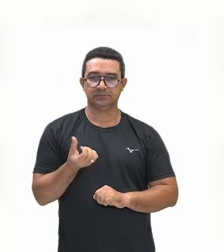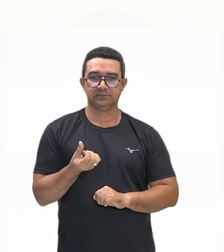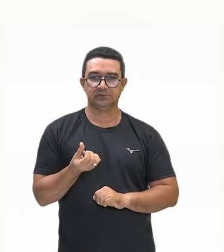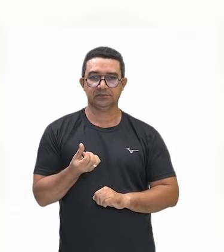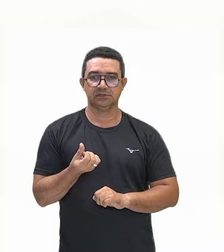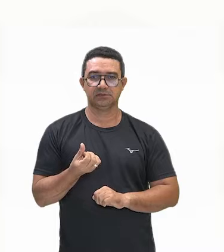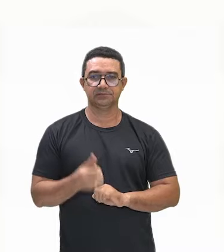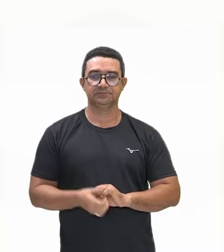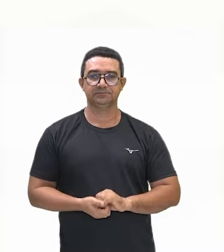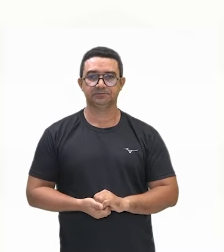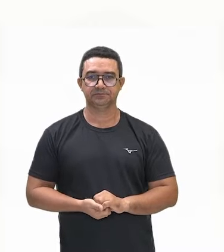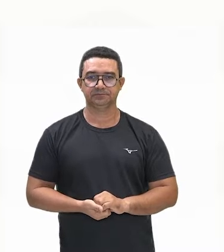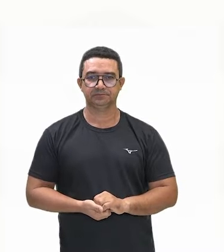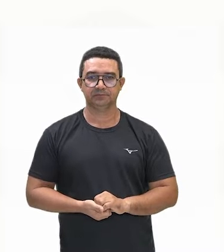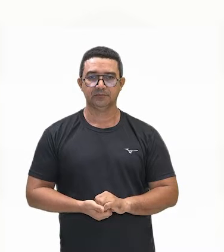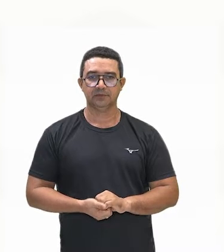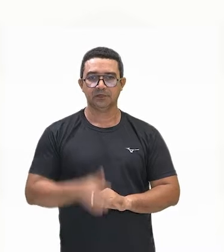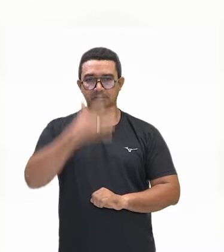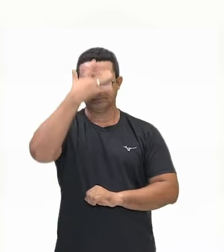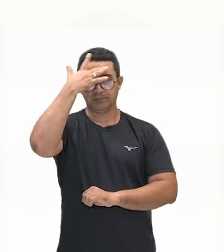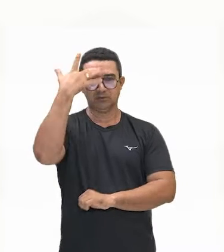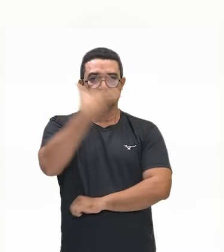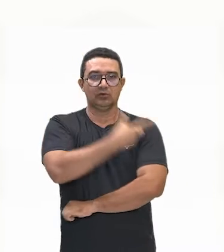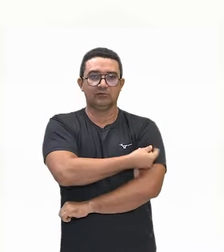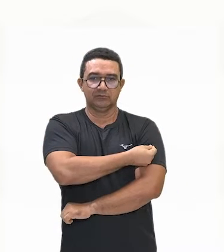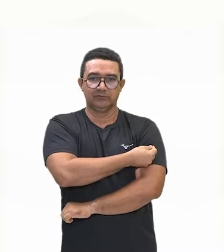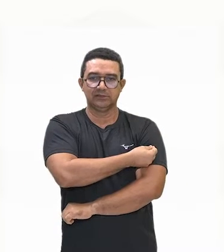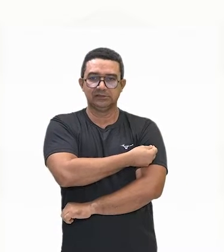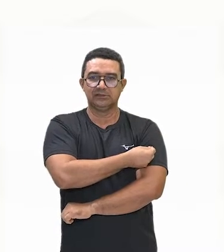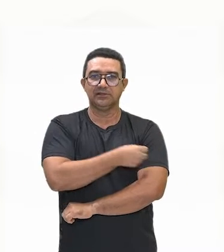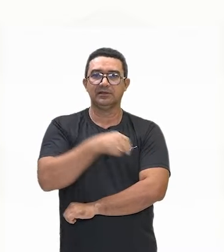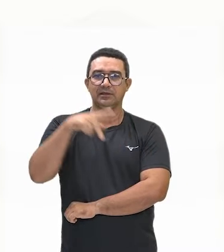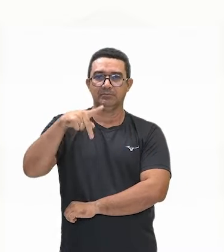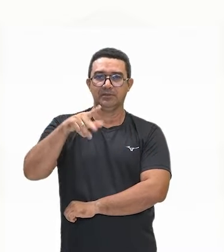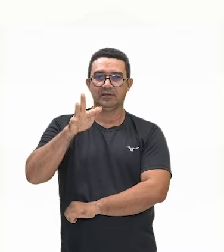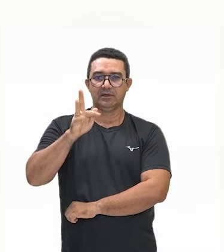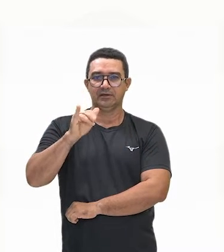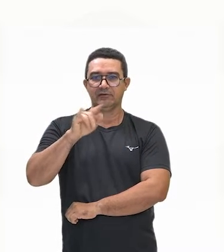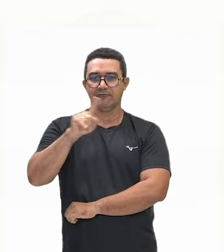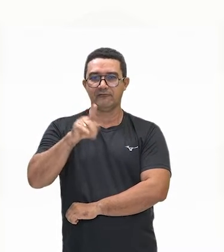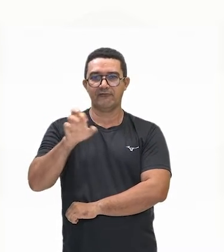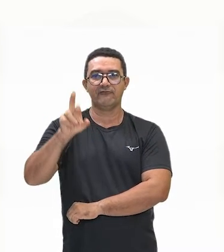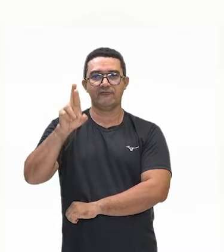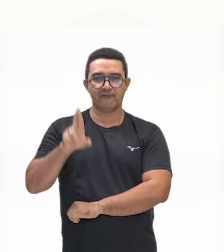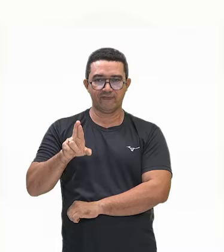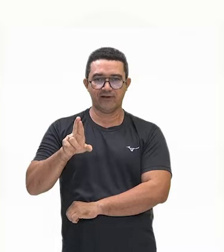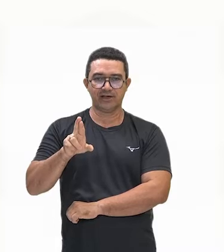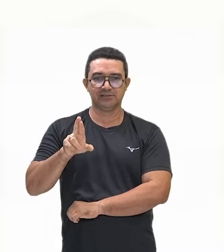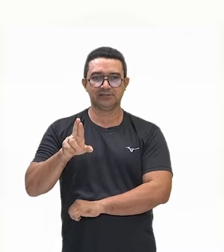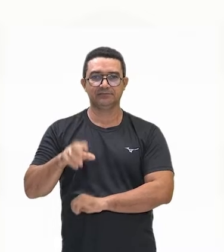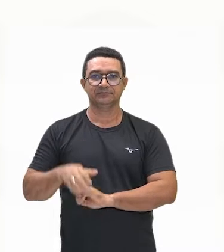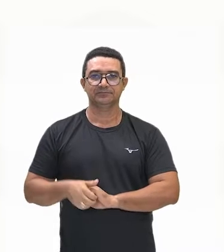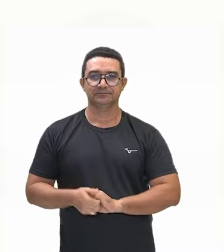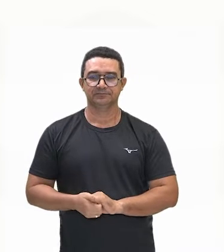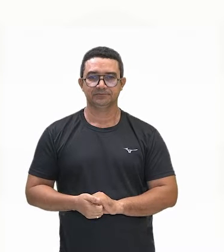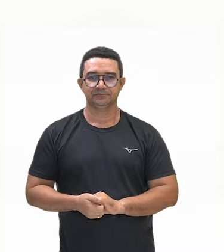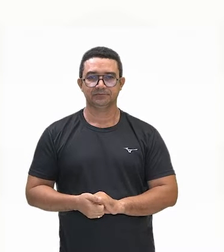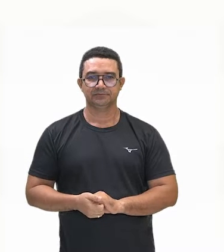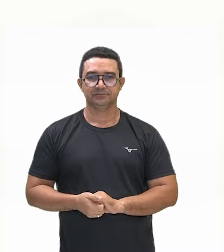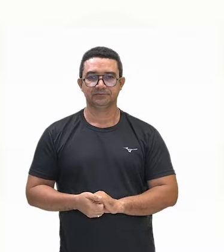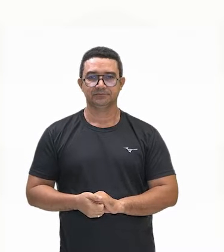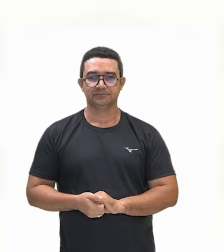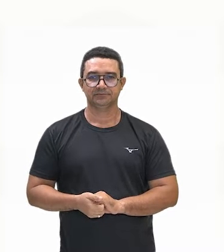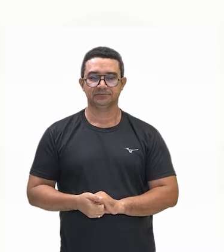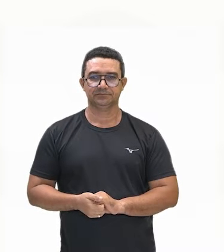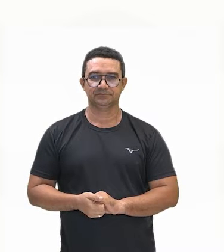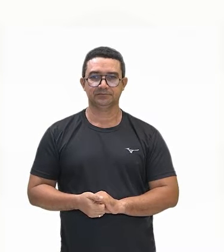lembra dessa empresa que fabrica a vacina? As pessoas vacinadas com a Pfizer não se tornam pessoas rastreáveis,